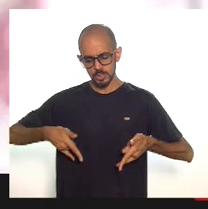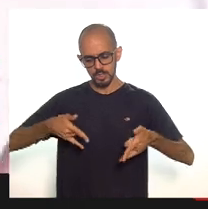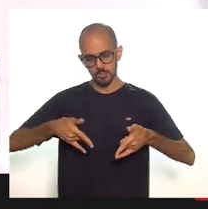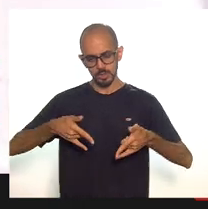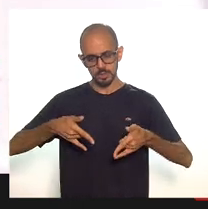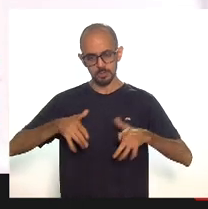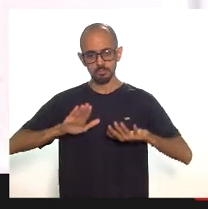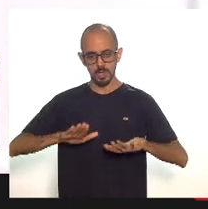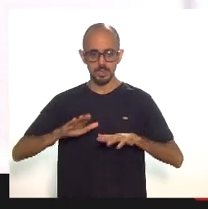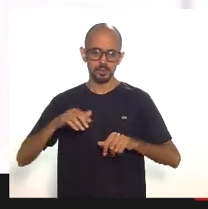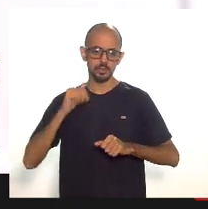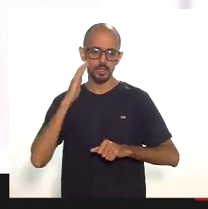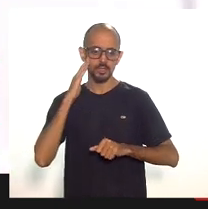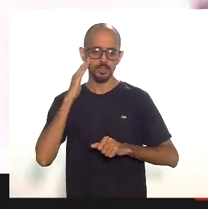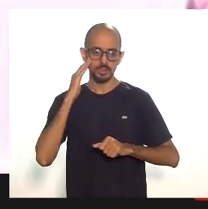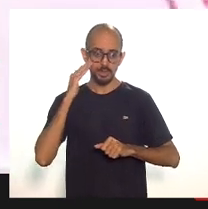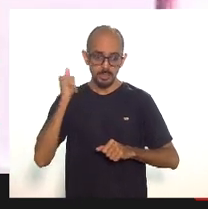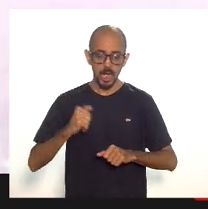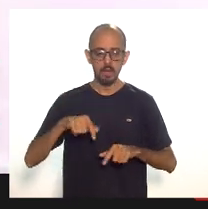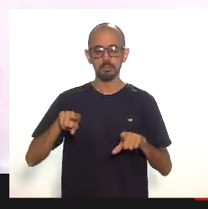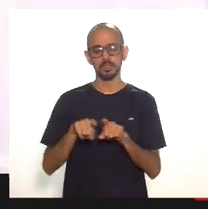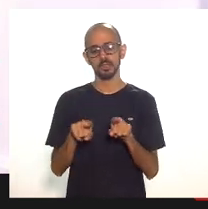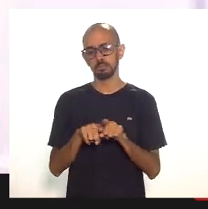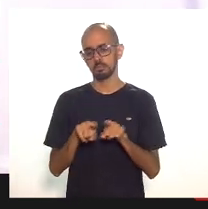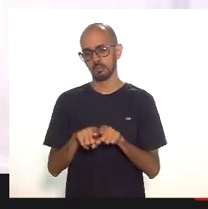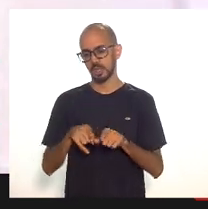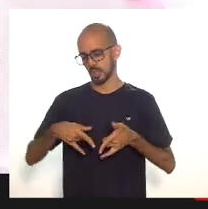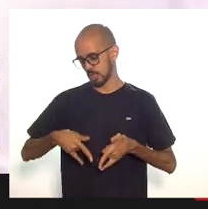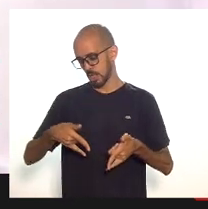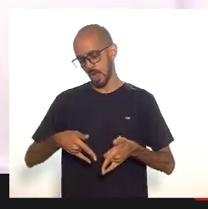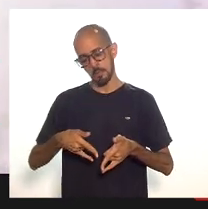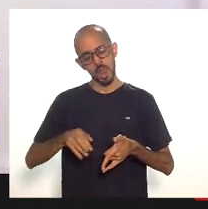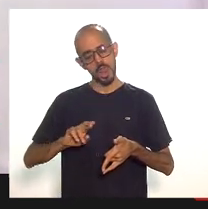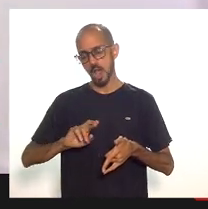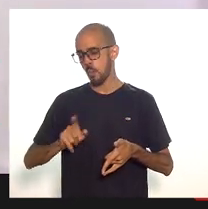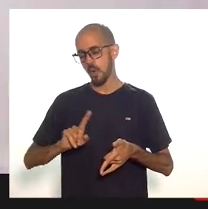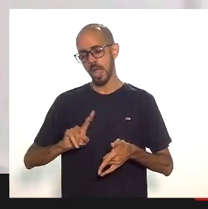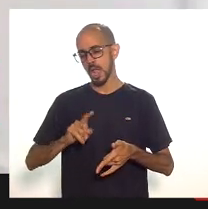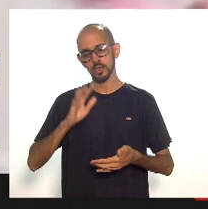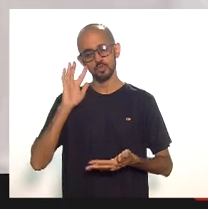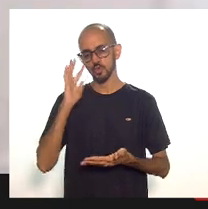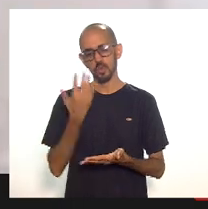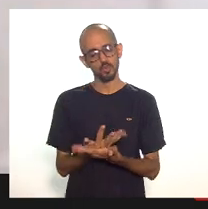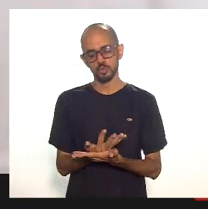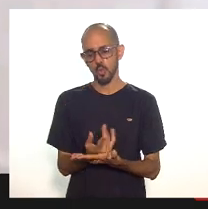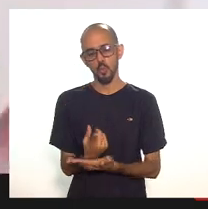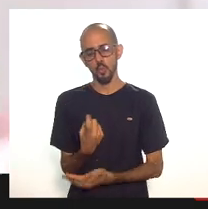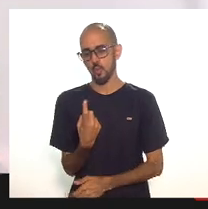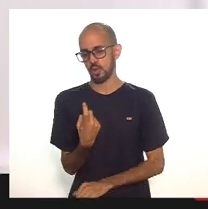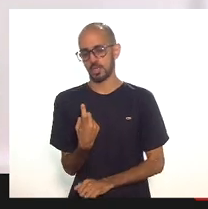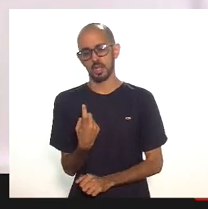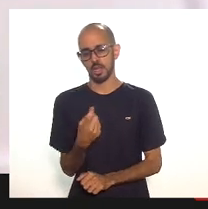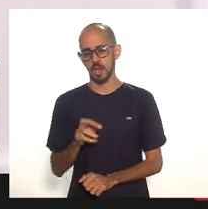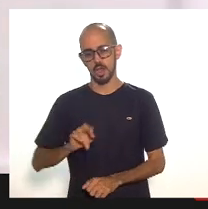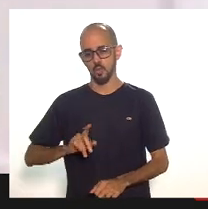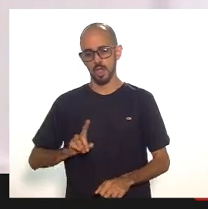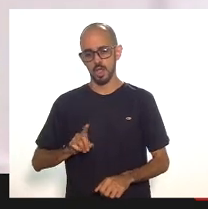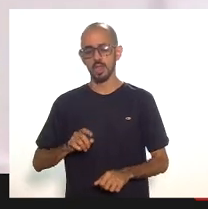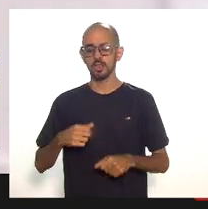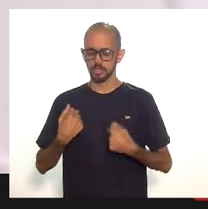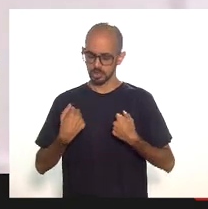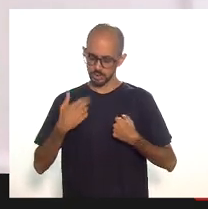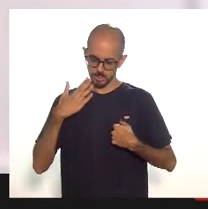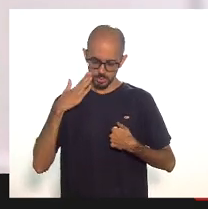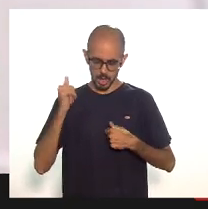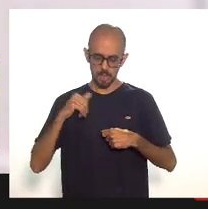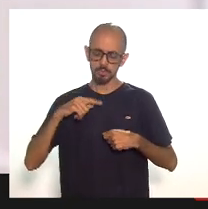a ciência absoluta de que leito não é solução para essa crise, né, não é a única solução. Né? A gente sabe